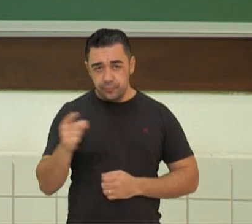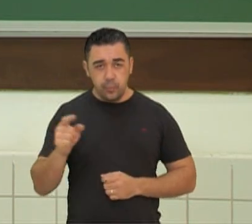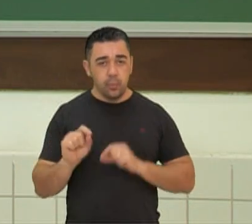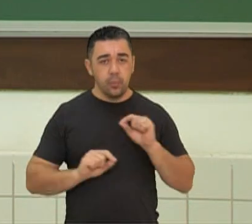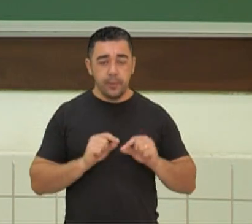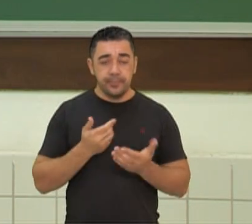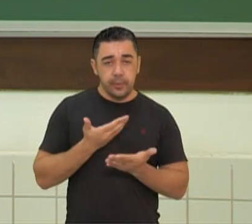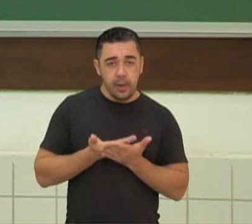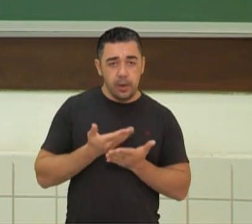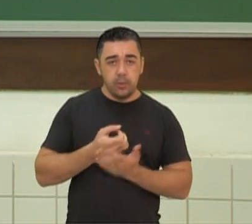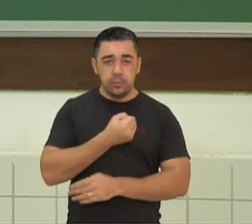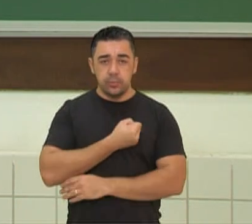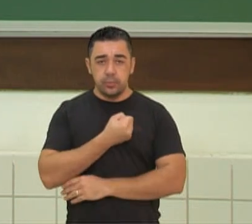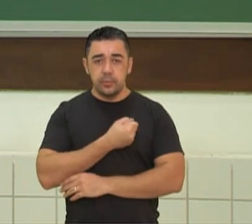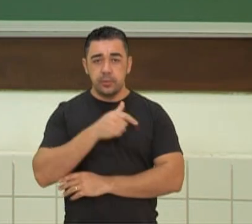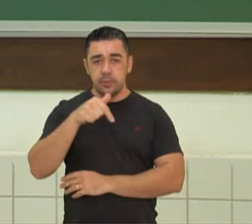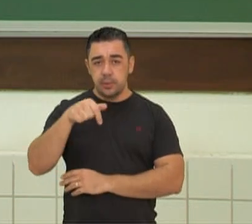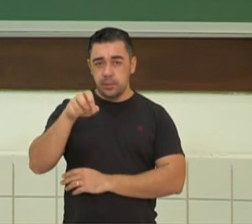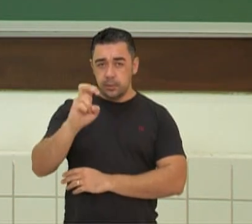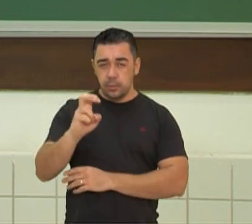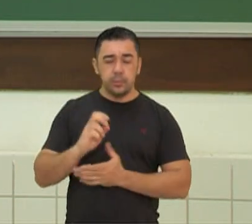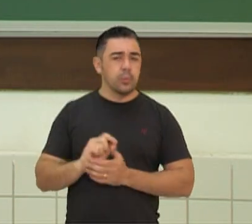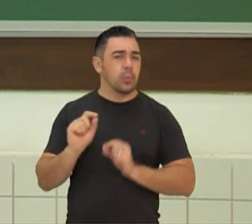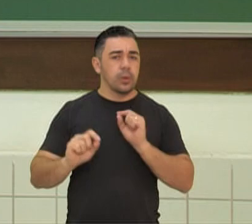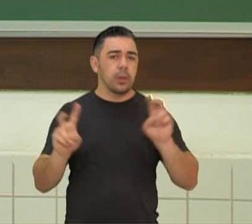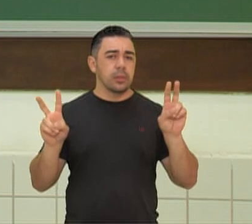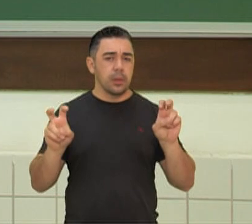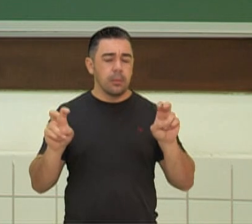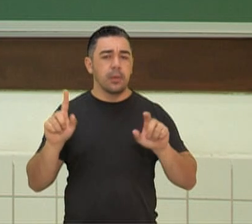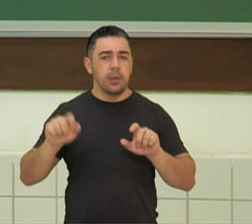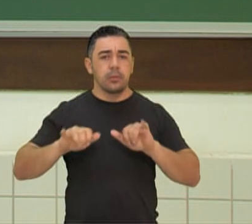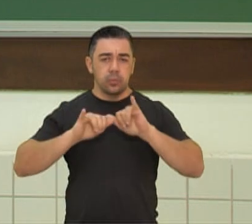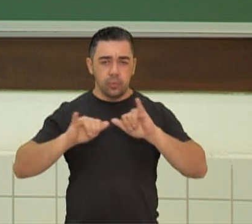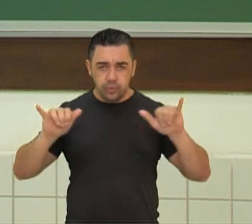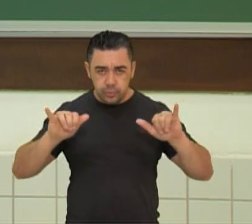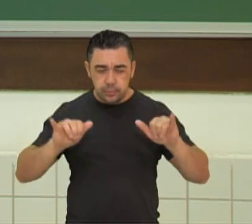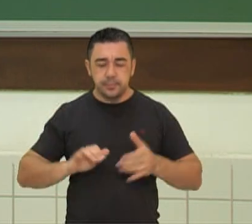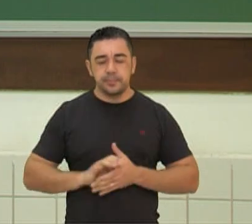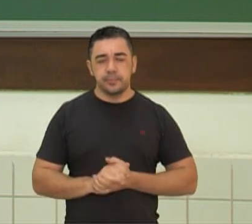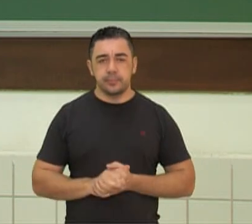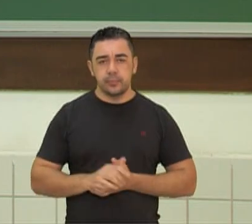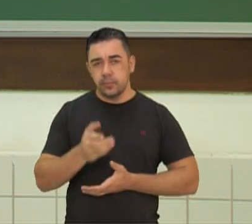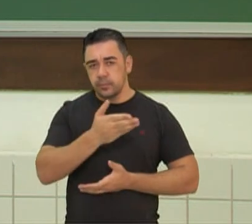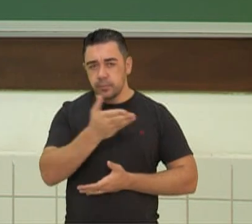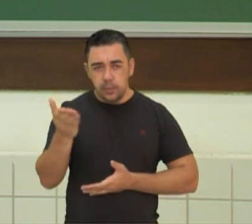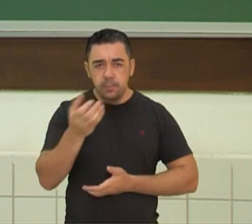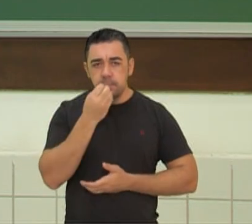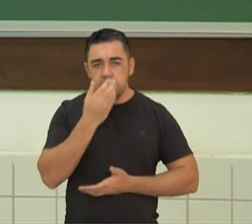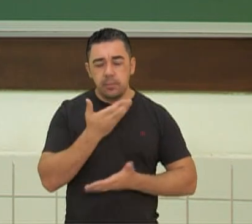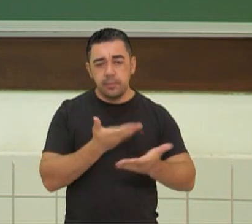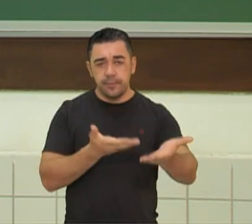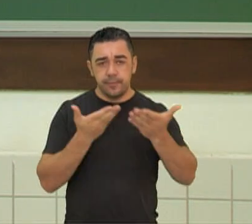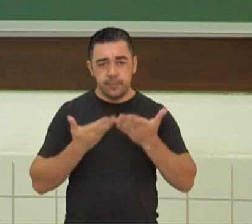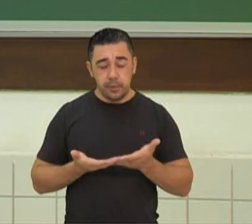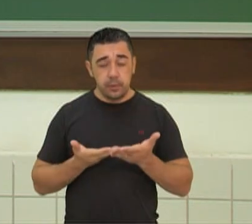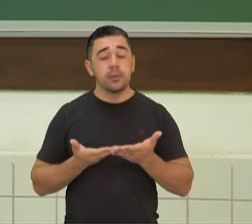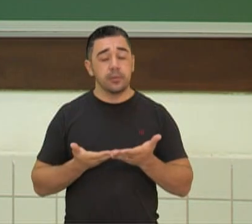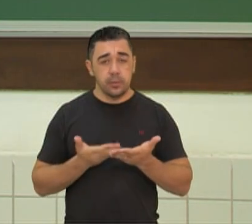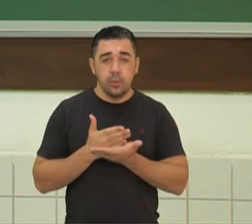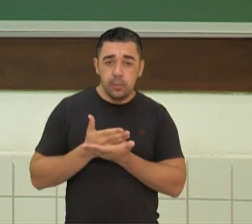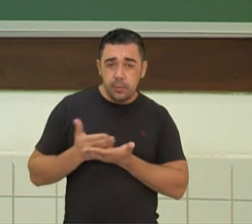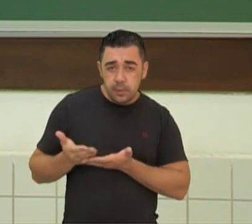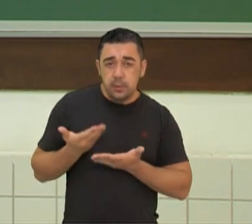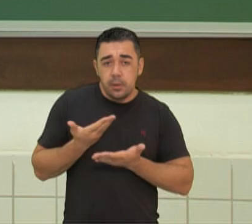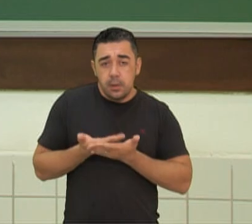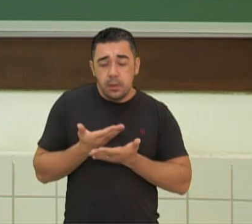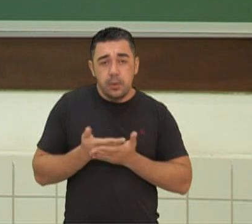aula 75 hoje, que tem o tema sobre notícia, tá? Sejam todos muito bem-vindos e vamos iniciar então